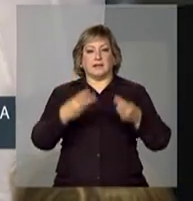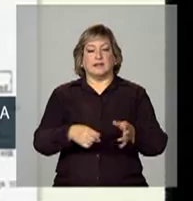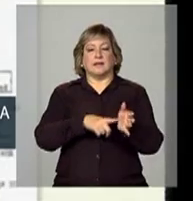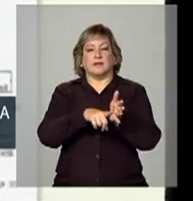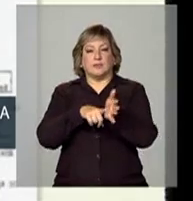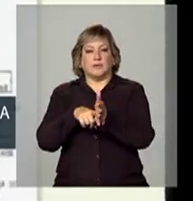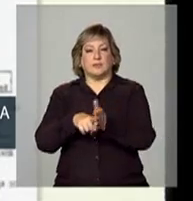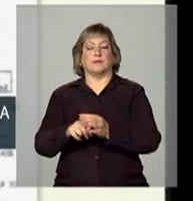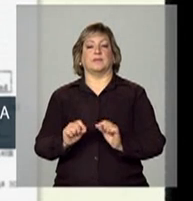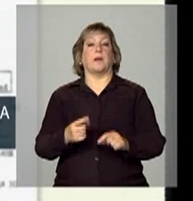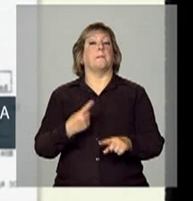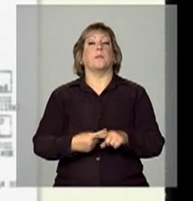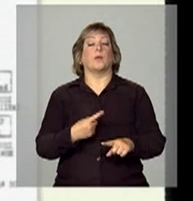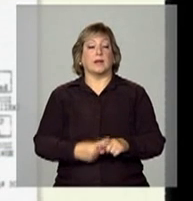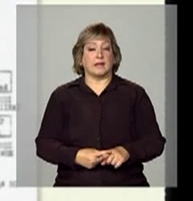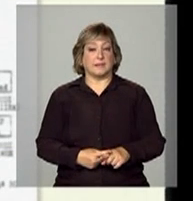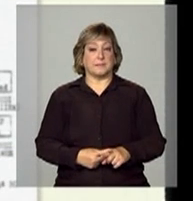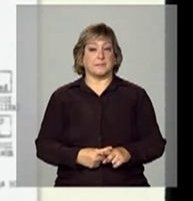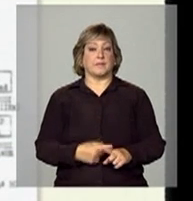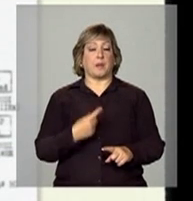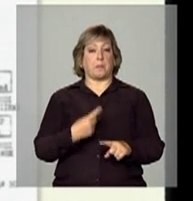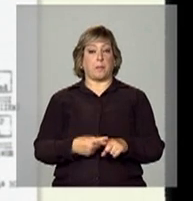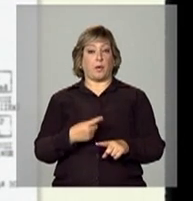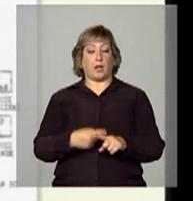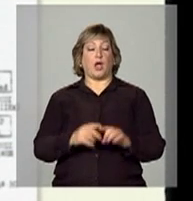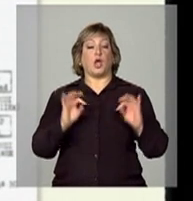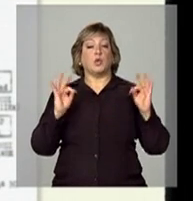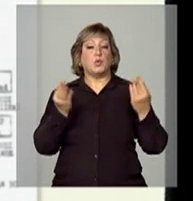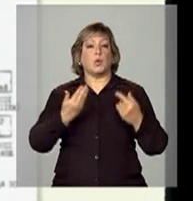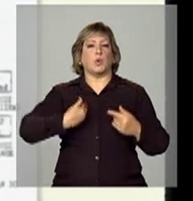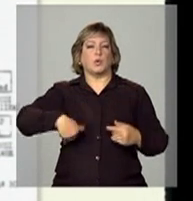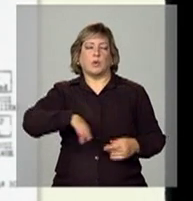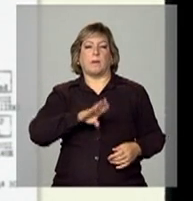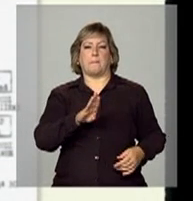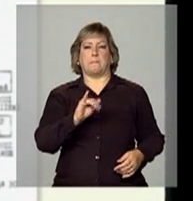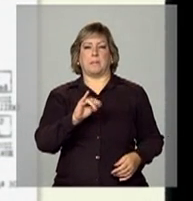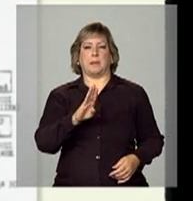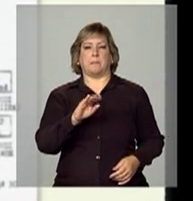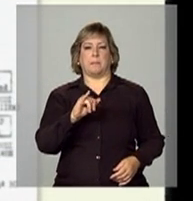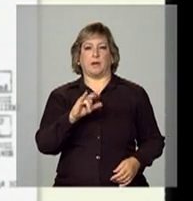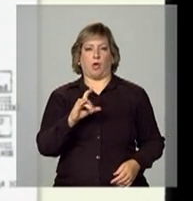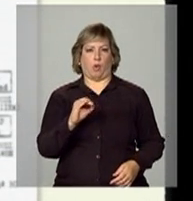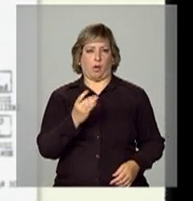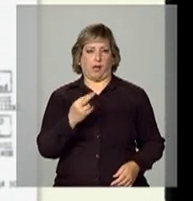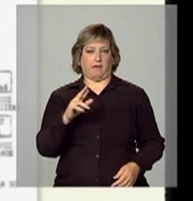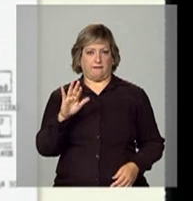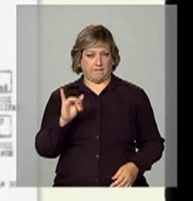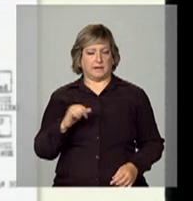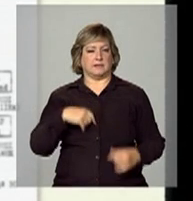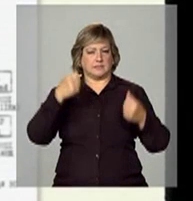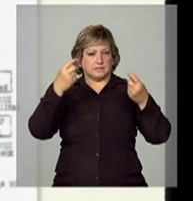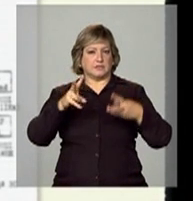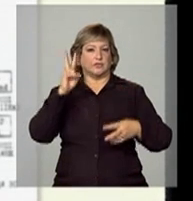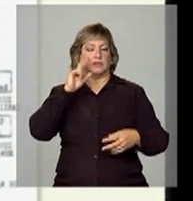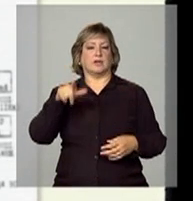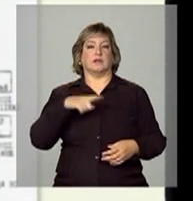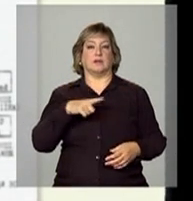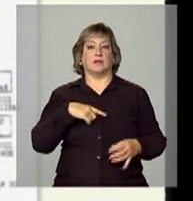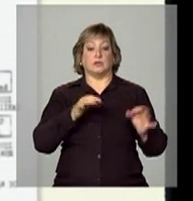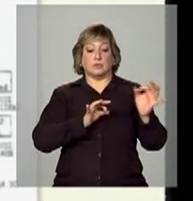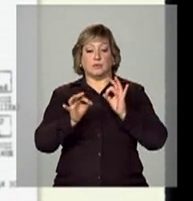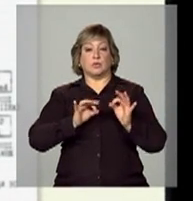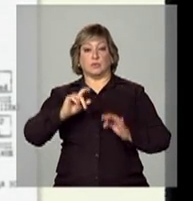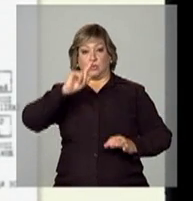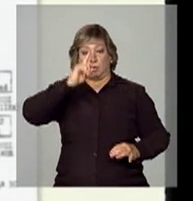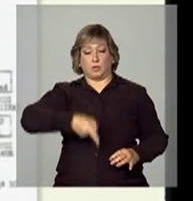essa descoberta. Por que que é? Porque toda a nossa bibliografia mostra que a estrutura de comando vai até